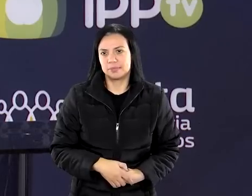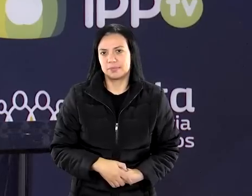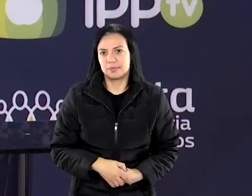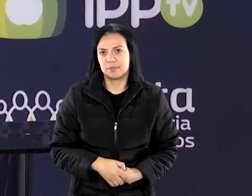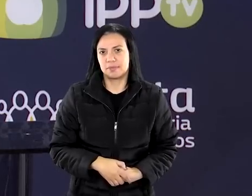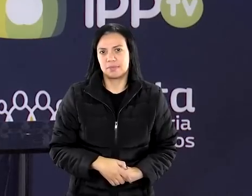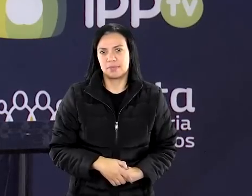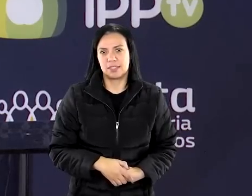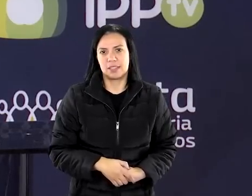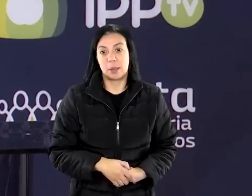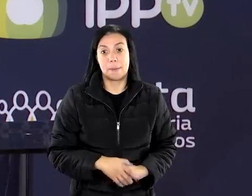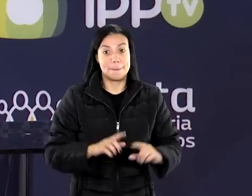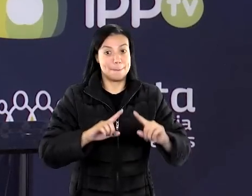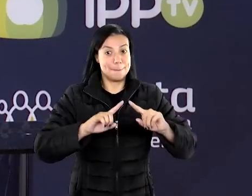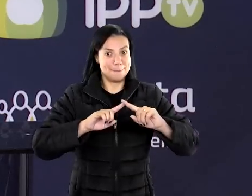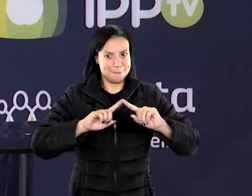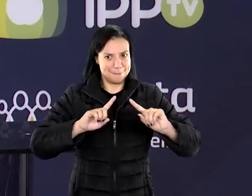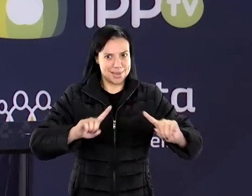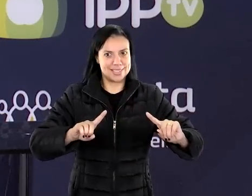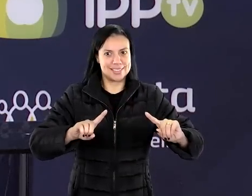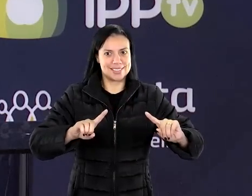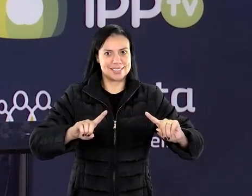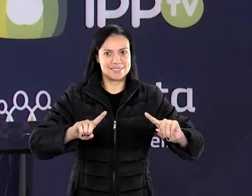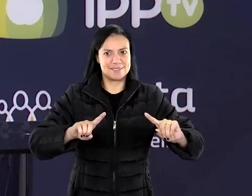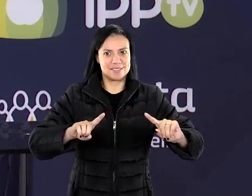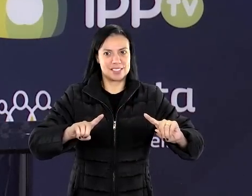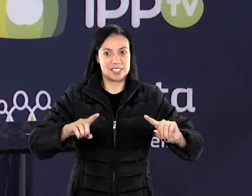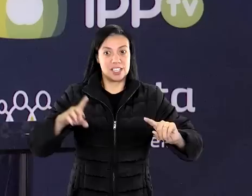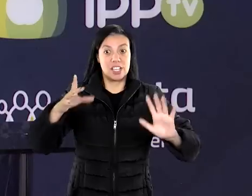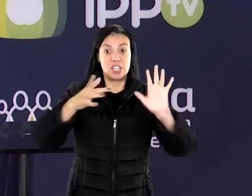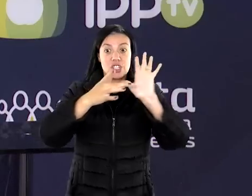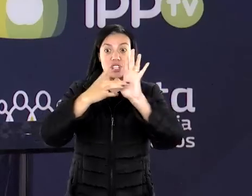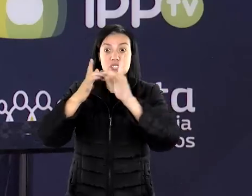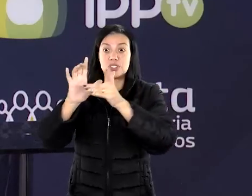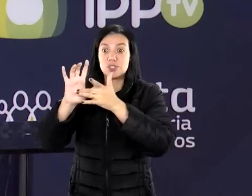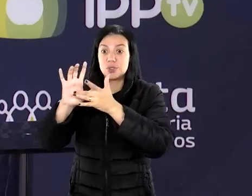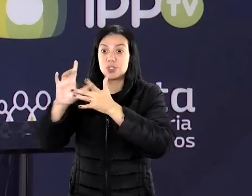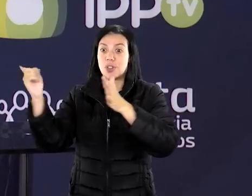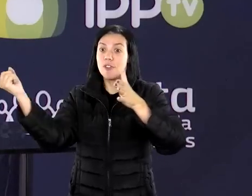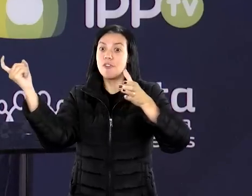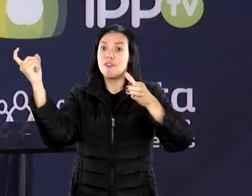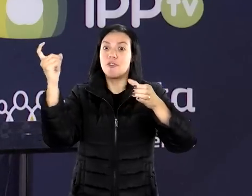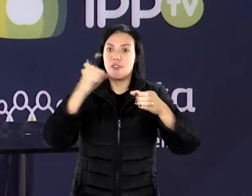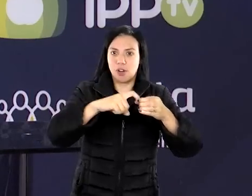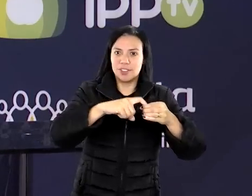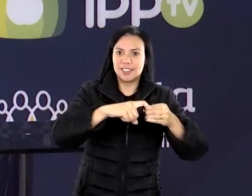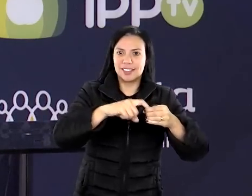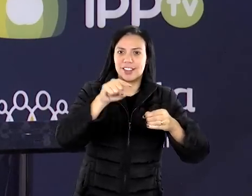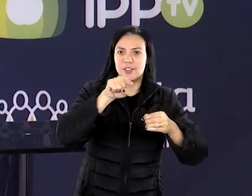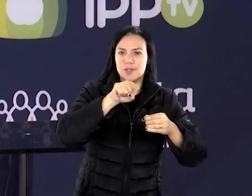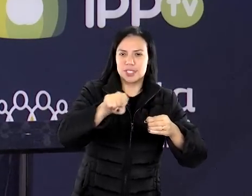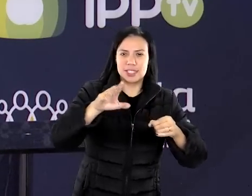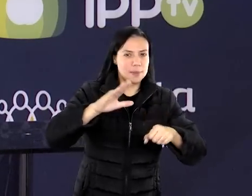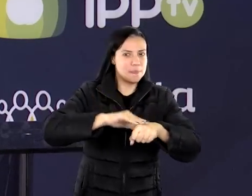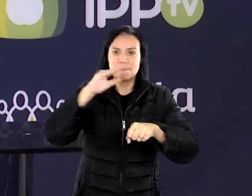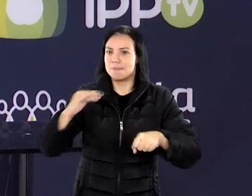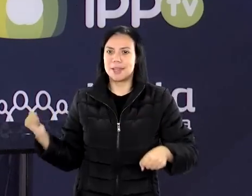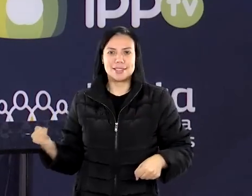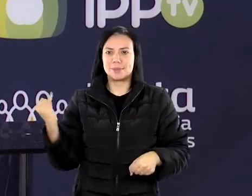mundo, mas na vinda de Jesus, você vai ser manchete de capa. Amém?